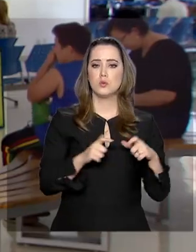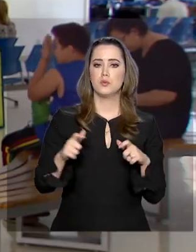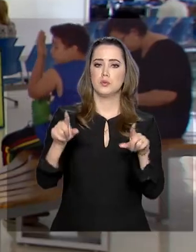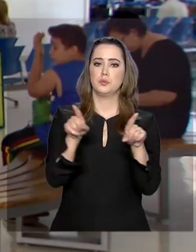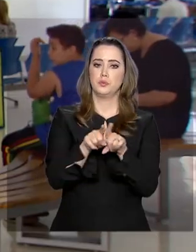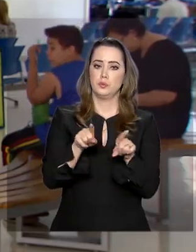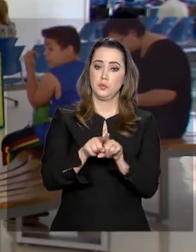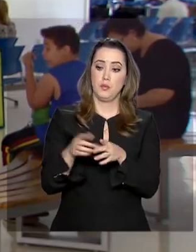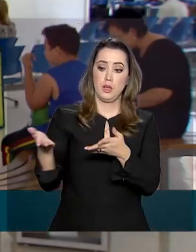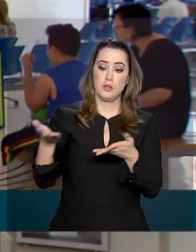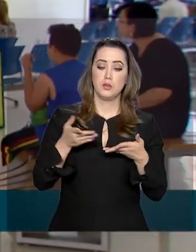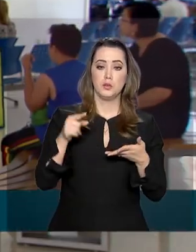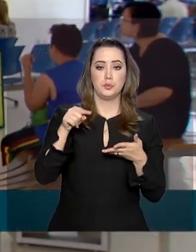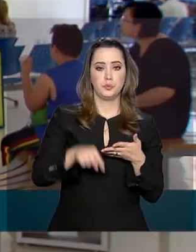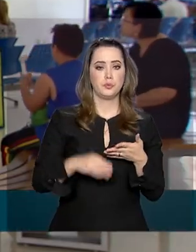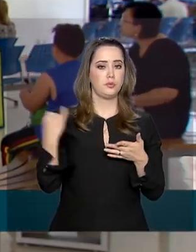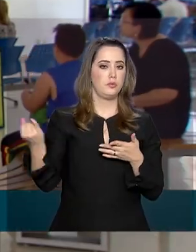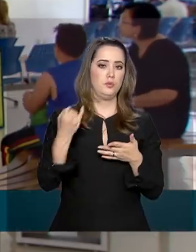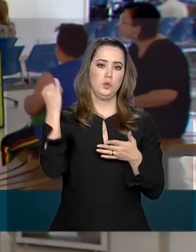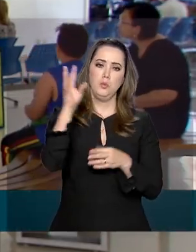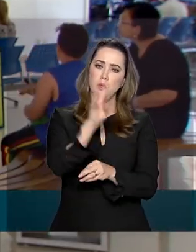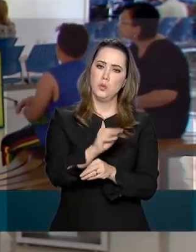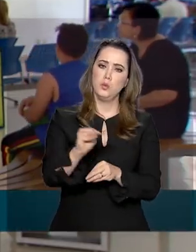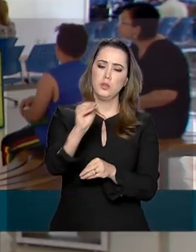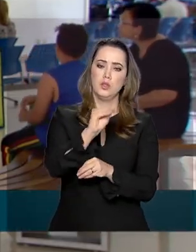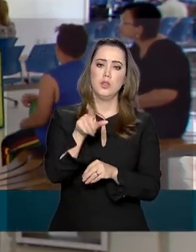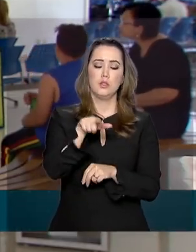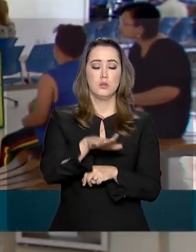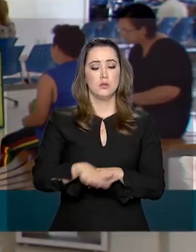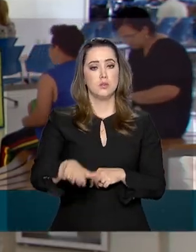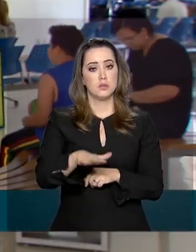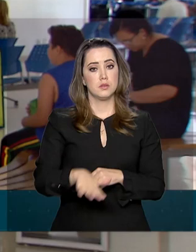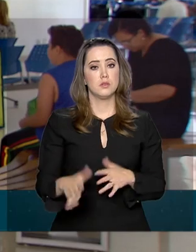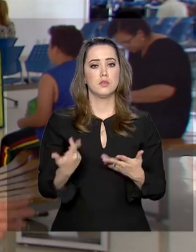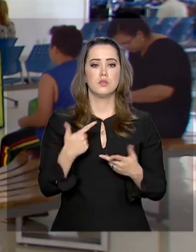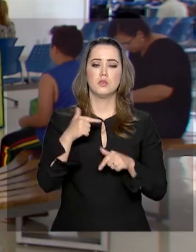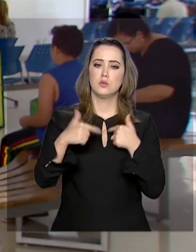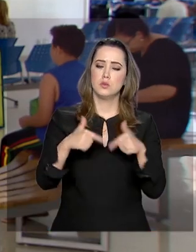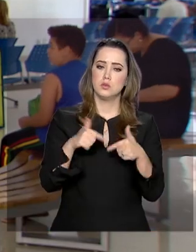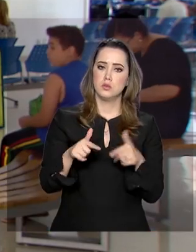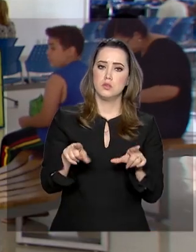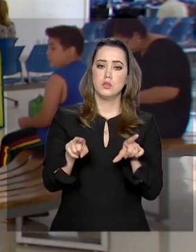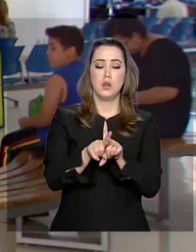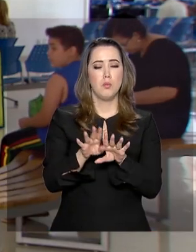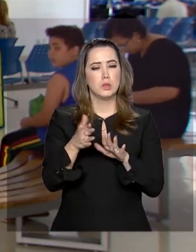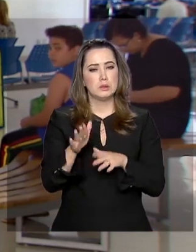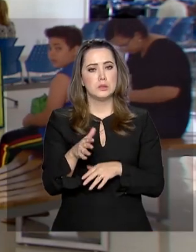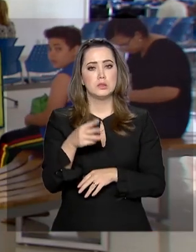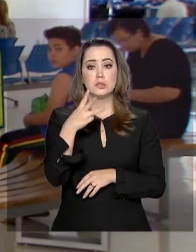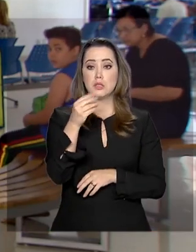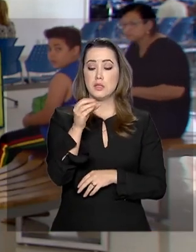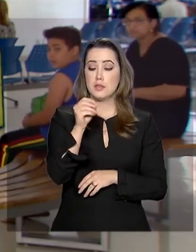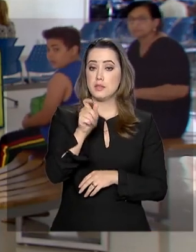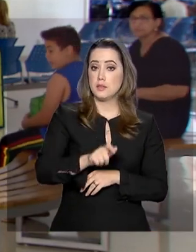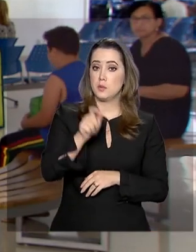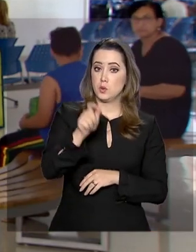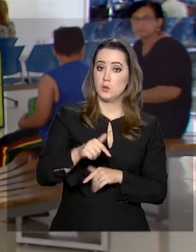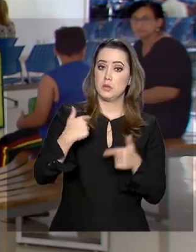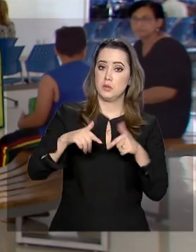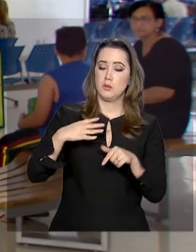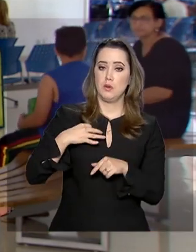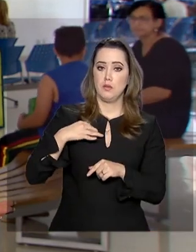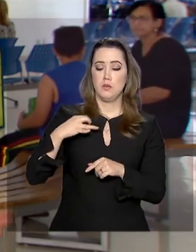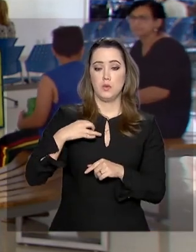Parte desse acolhimento tão importante para o tratamento dessas crianças vem do trabalho dos cerca de 300 voluntários que atuam